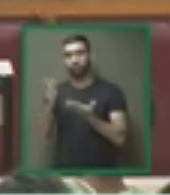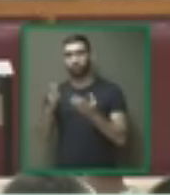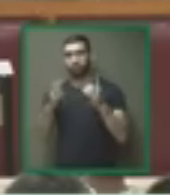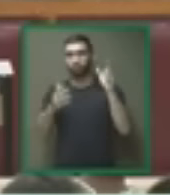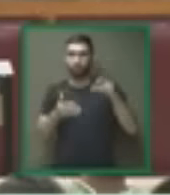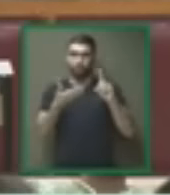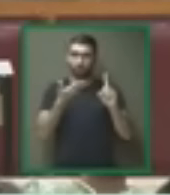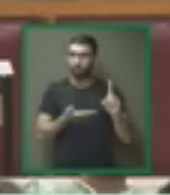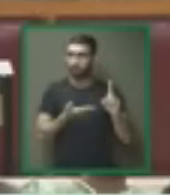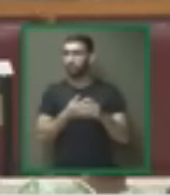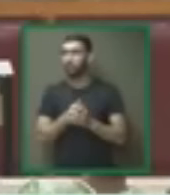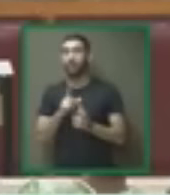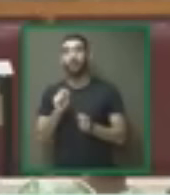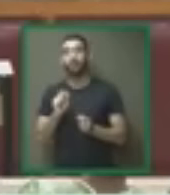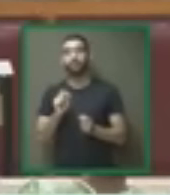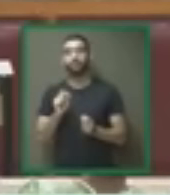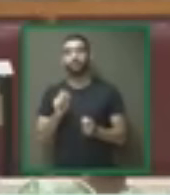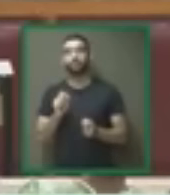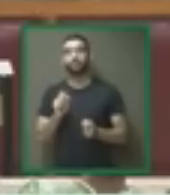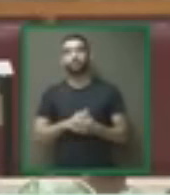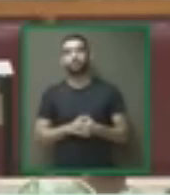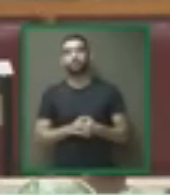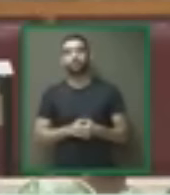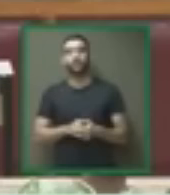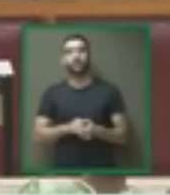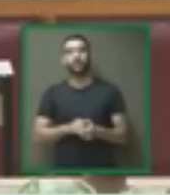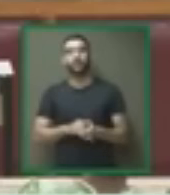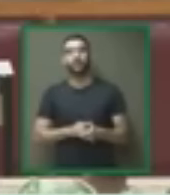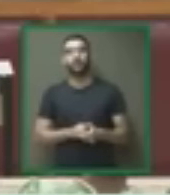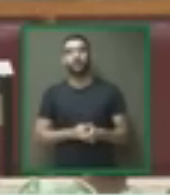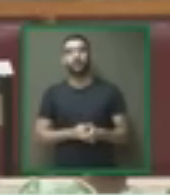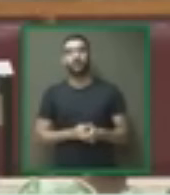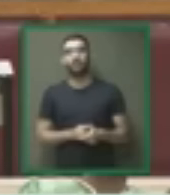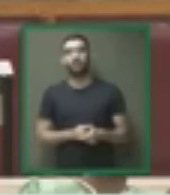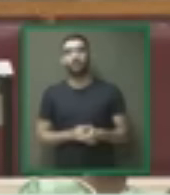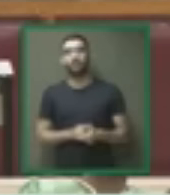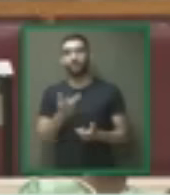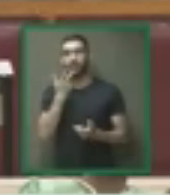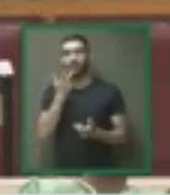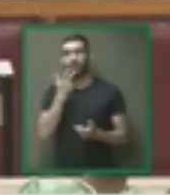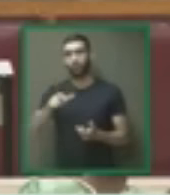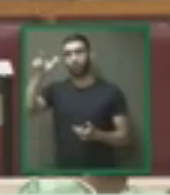se a afirmação de Eduardo dizendo que